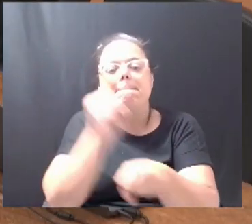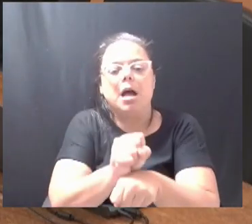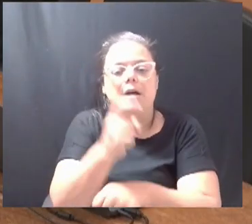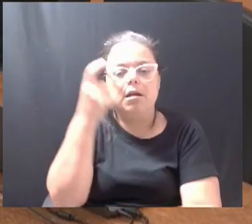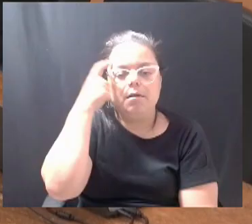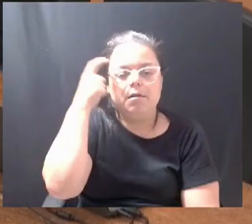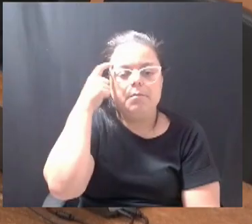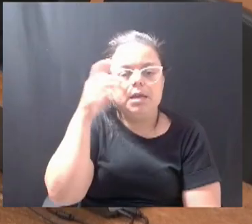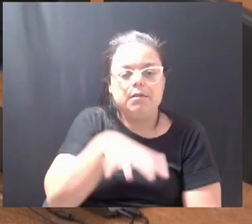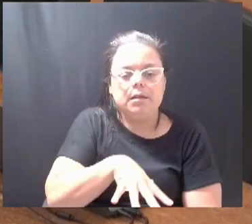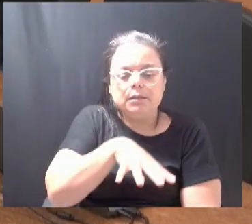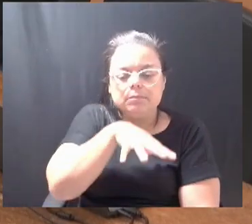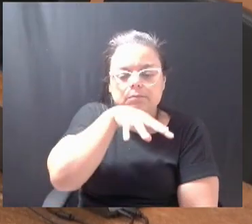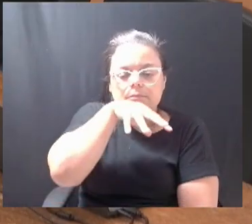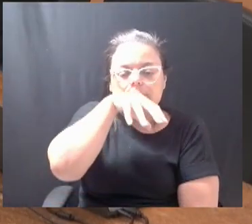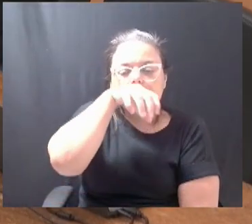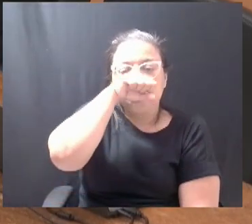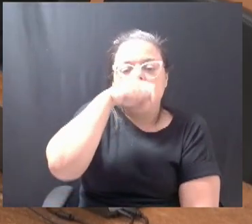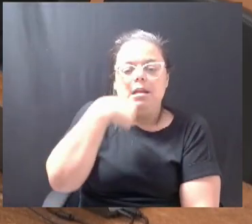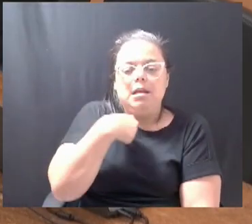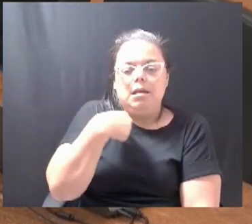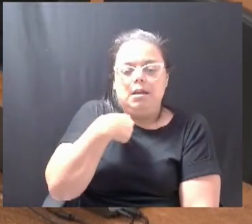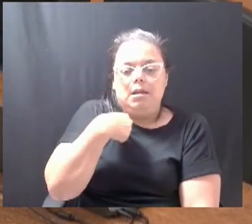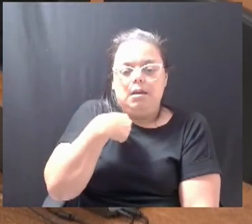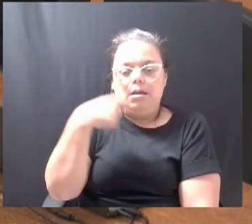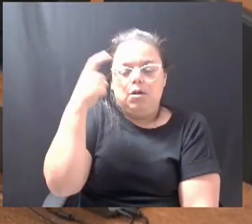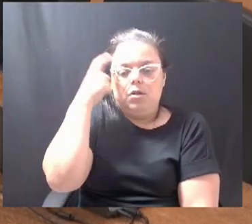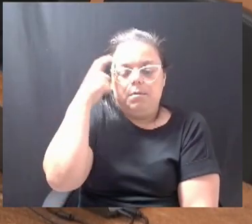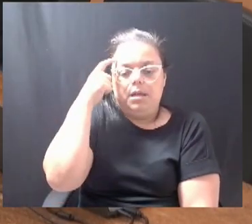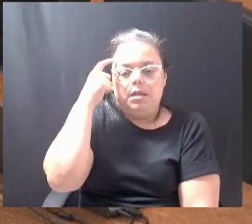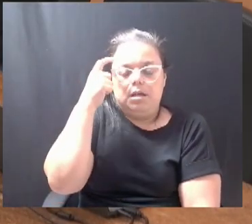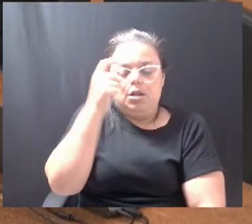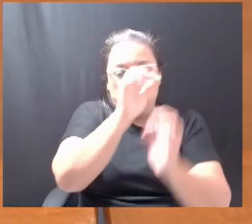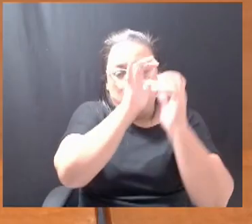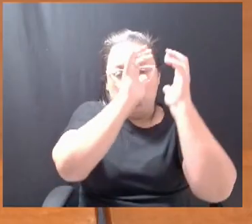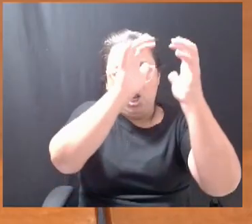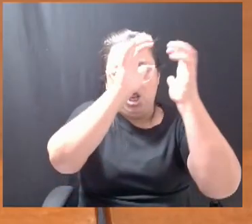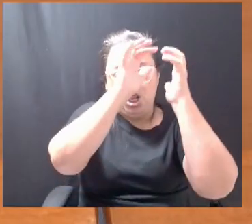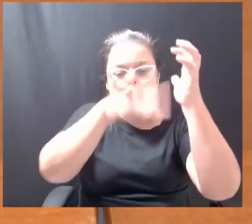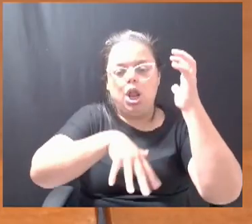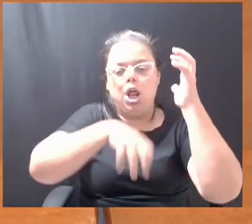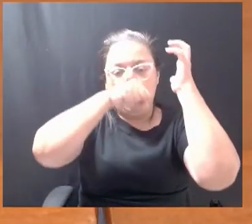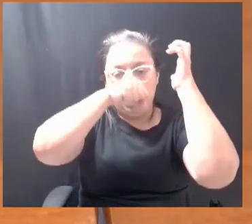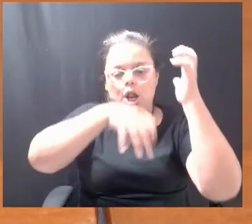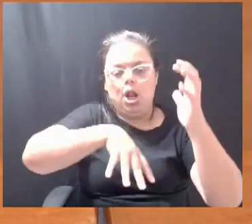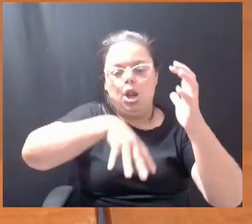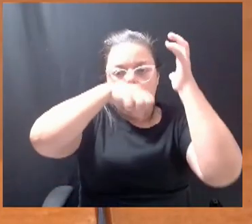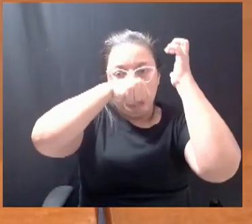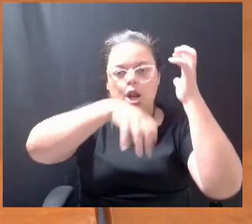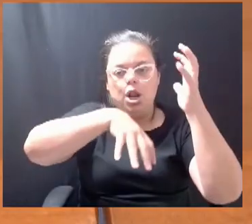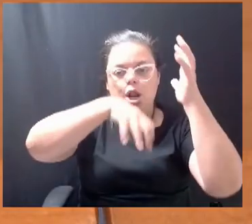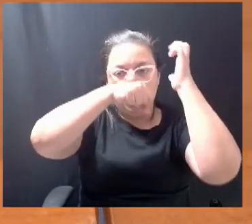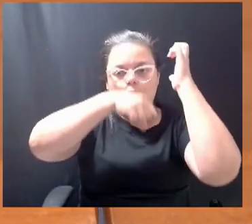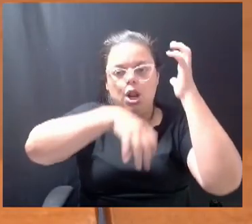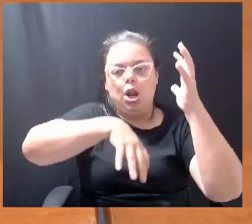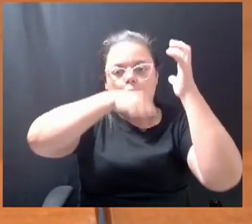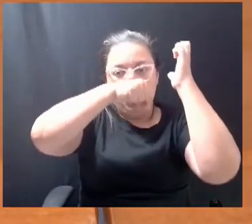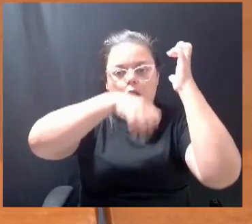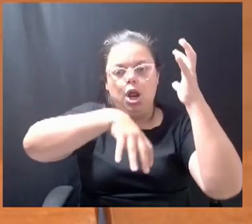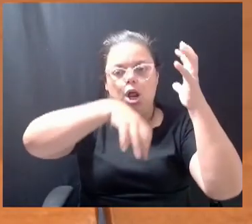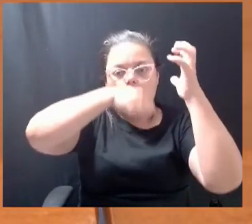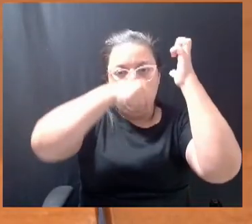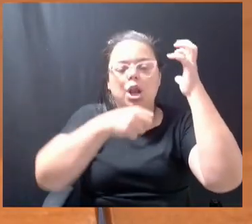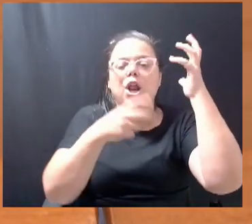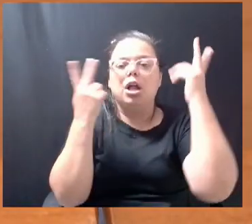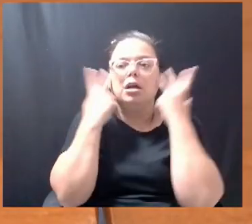Eu tô pensando o tempo inteiro, estou respirando o tempo inteiro. Isso é uma outra fala com... Não, é.